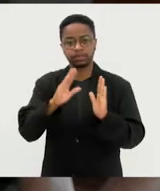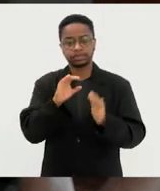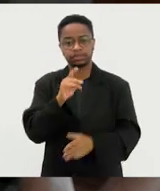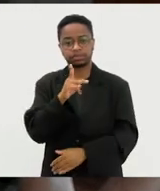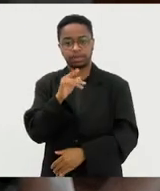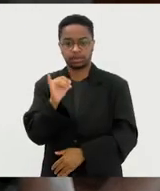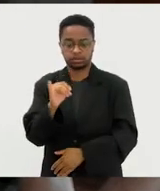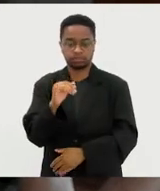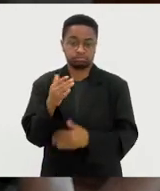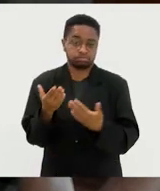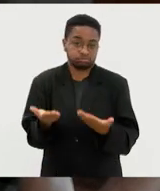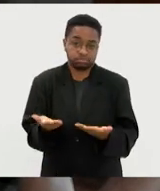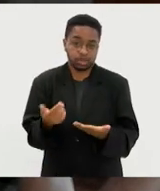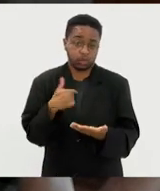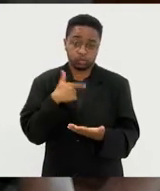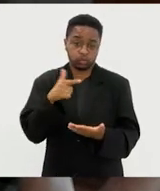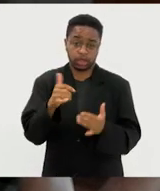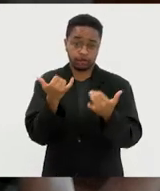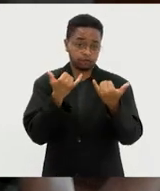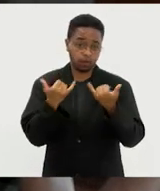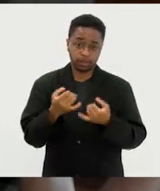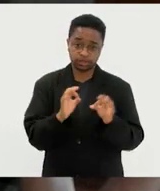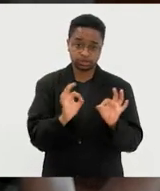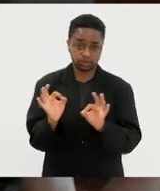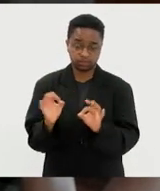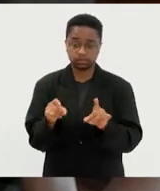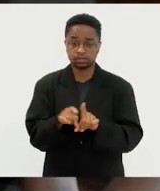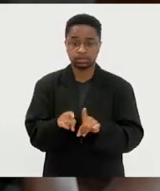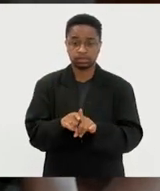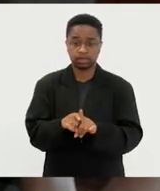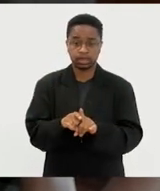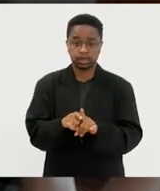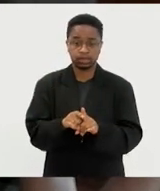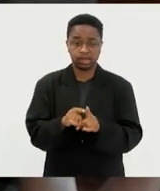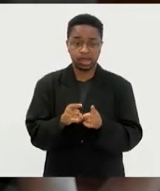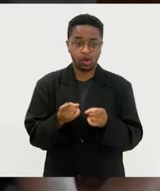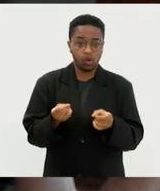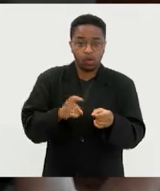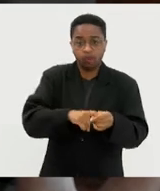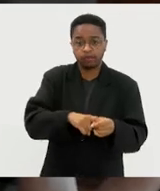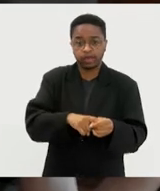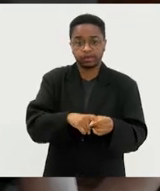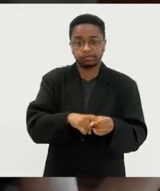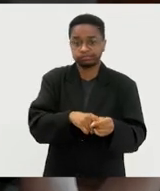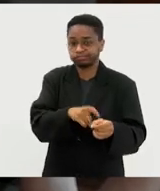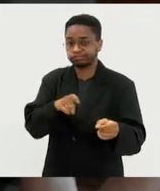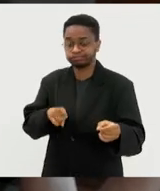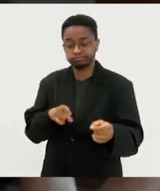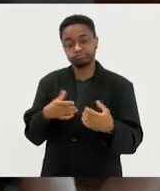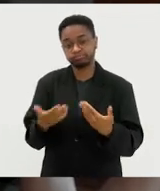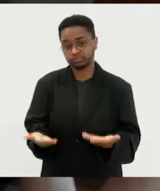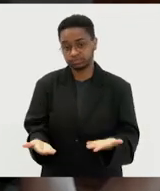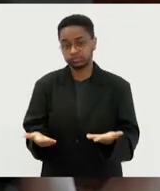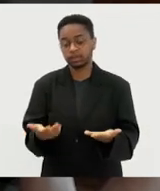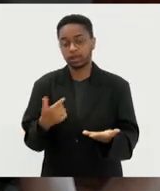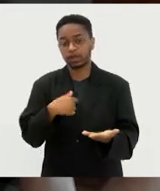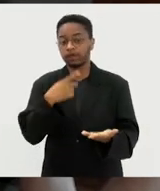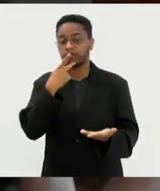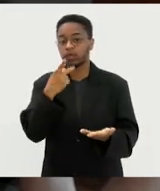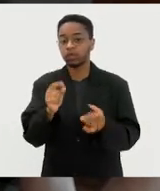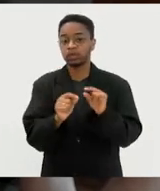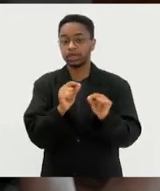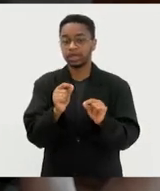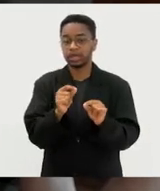E eu não tenho mais notícia, além do mais, o convênio caiu. Isso é, eu estou falando de cifra